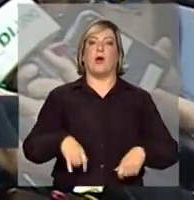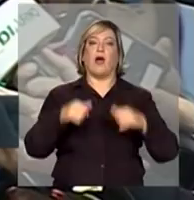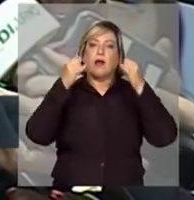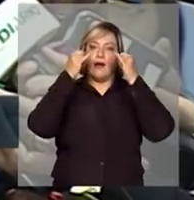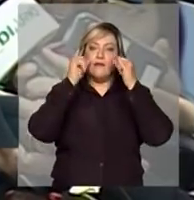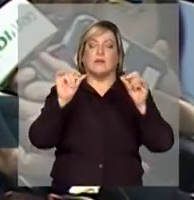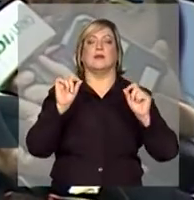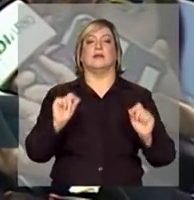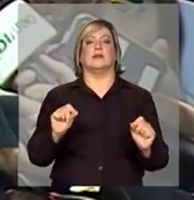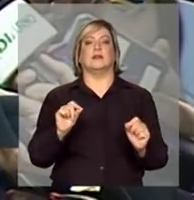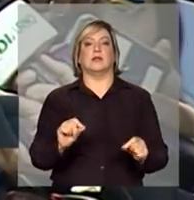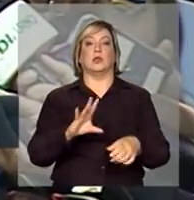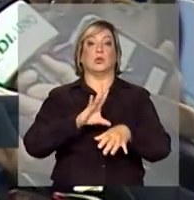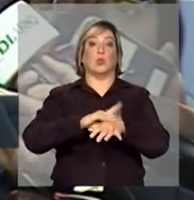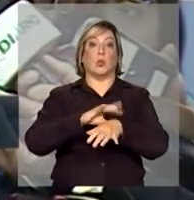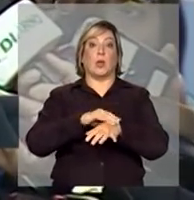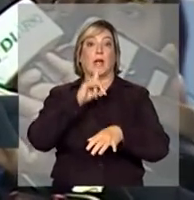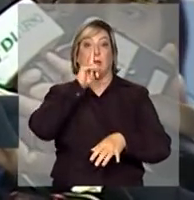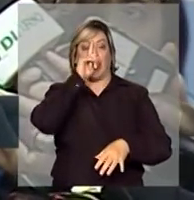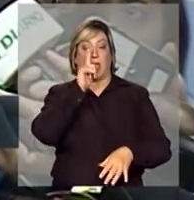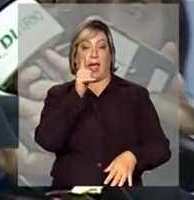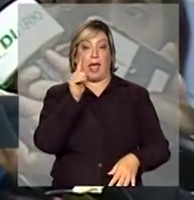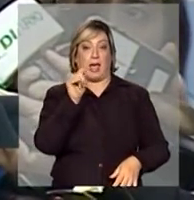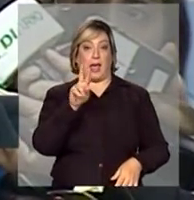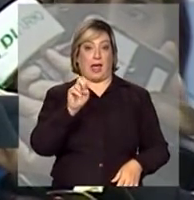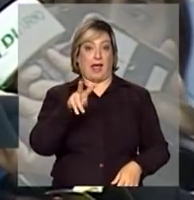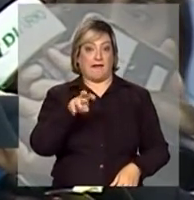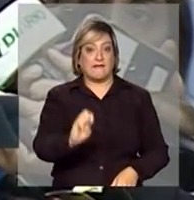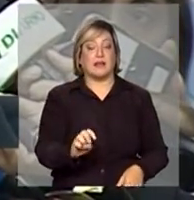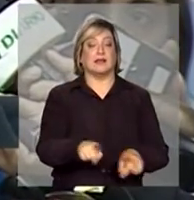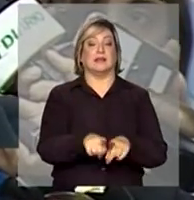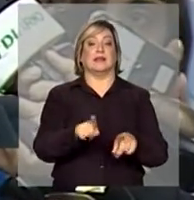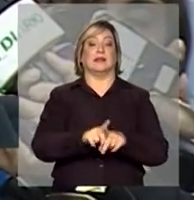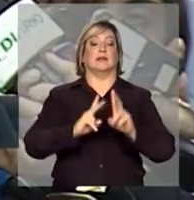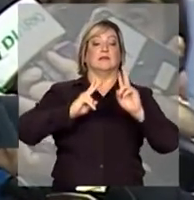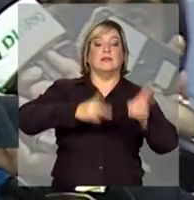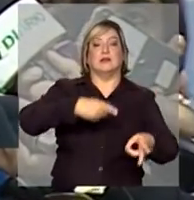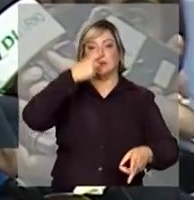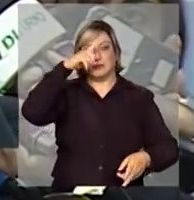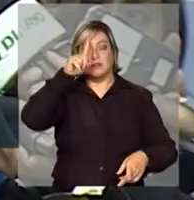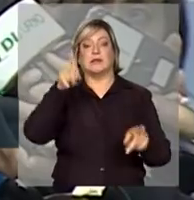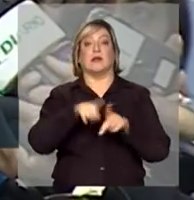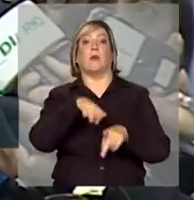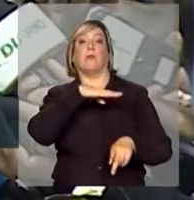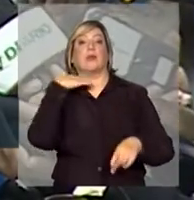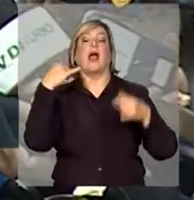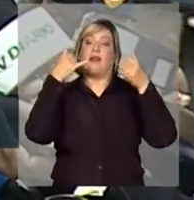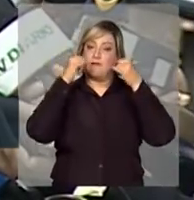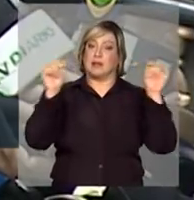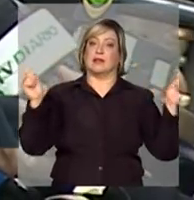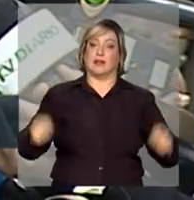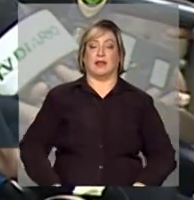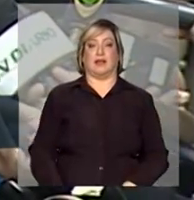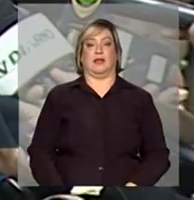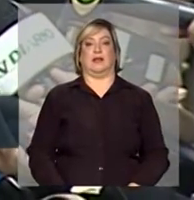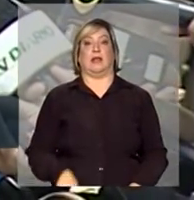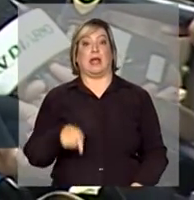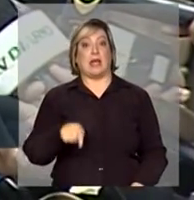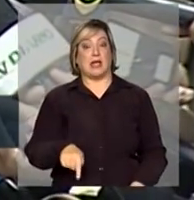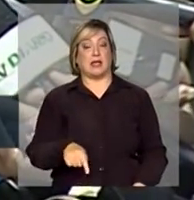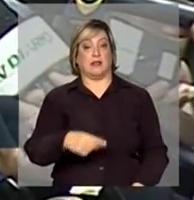graves, internações ou mesmo óbitos para influenza. A vacina, todo ano, ela é feita com os vírus que estão